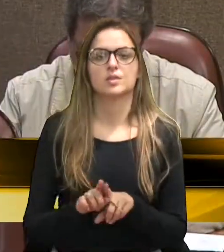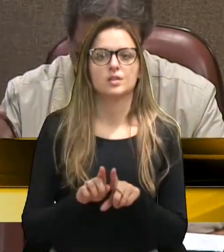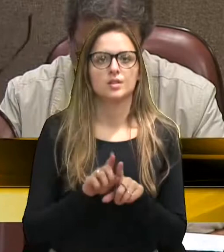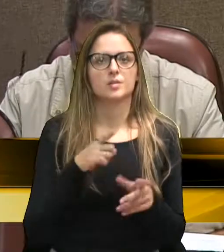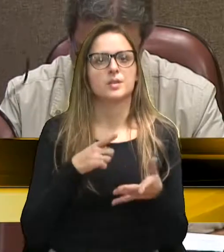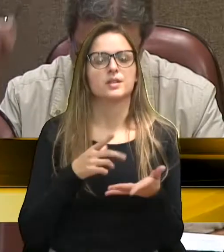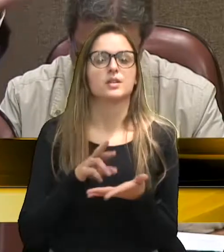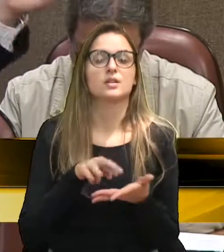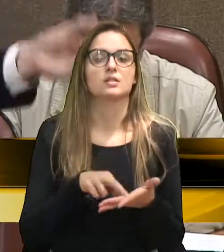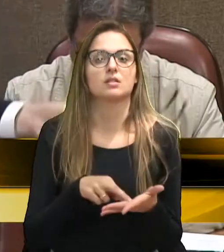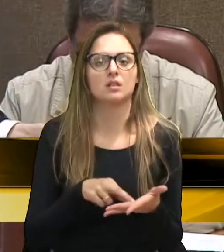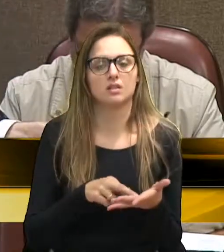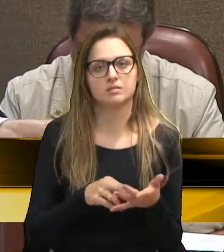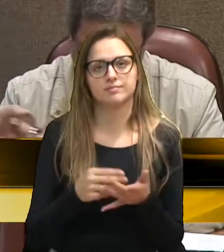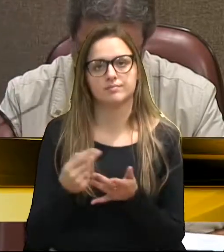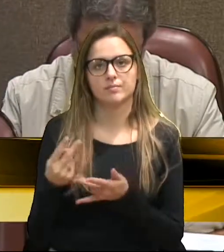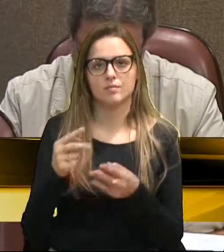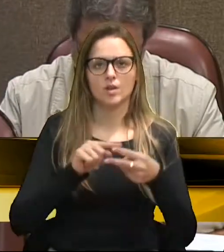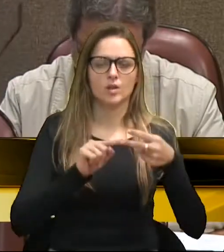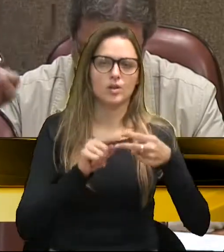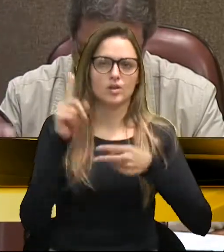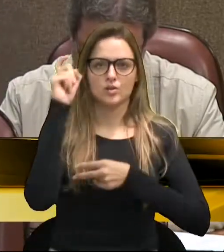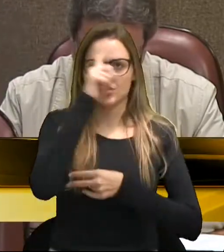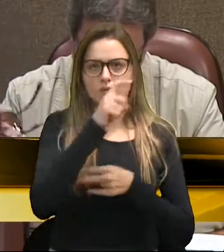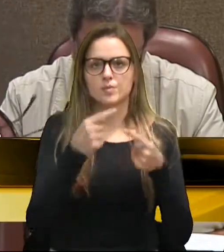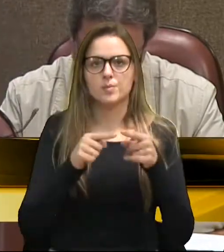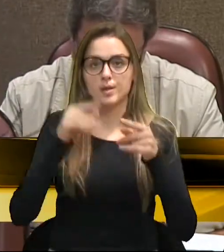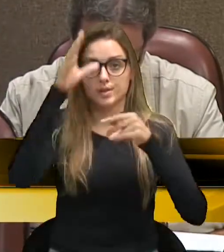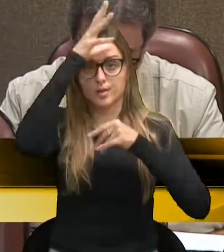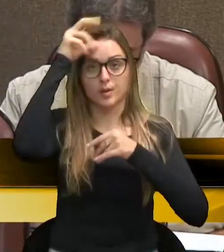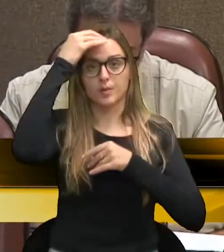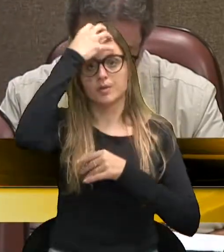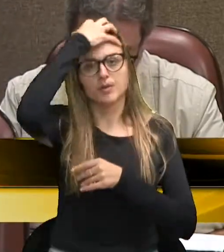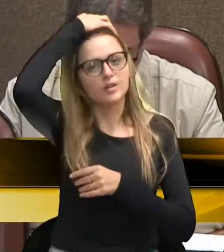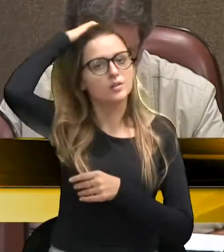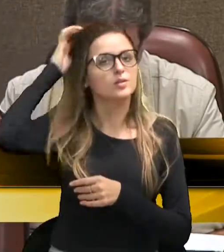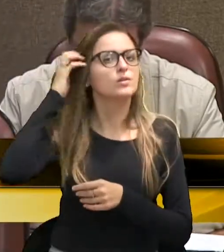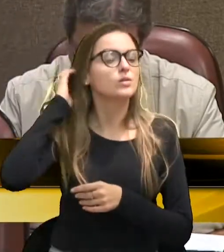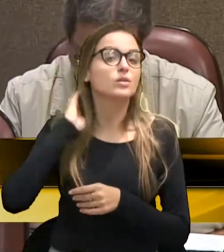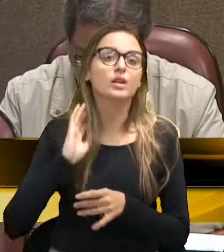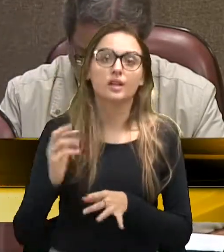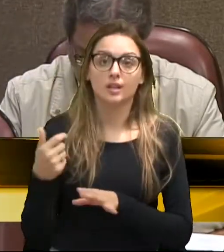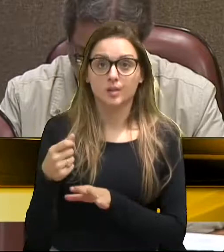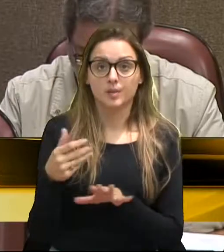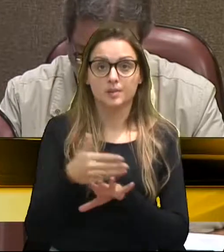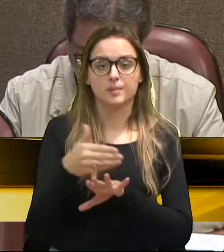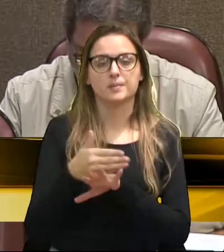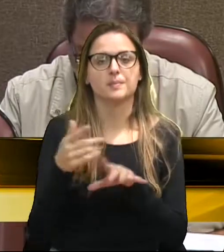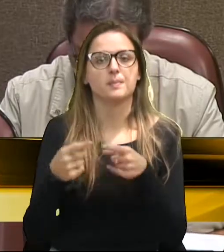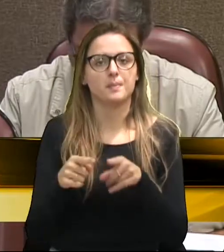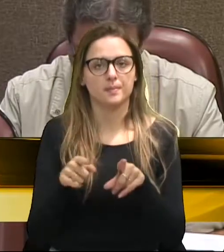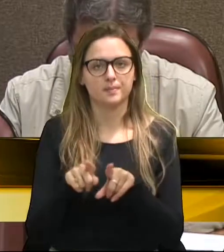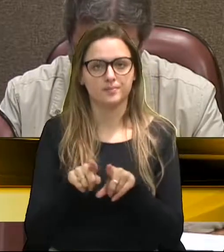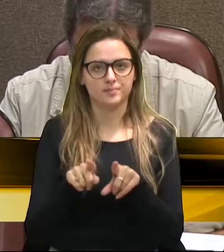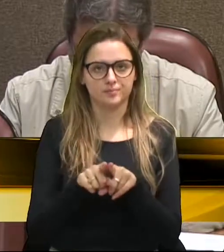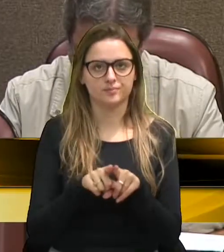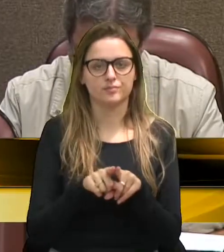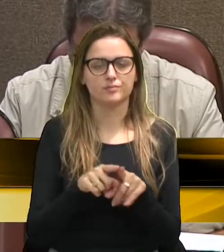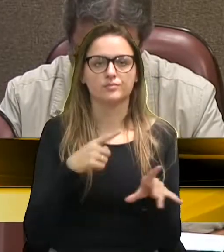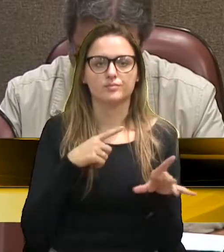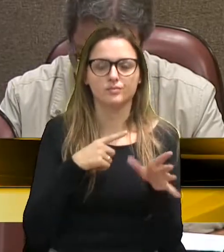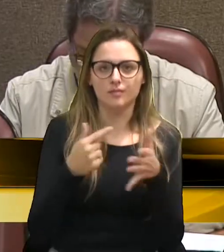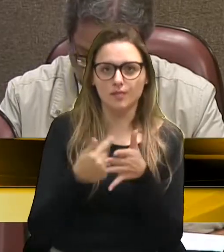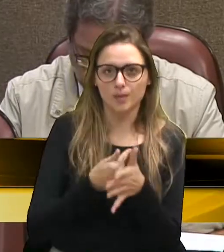também. Decisões difíceis, mas que o município vai ter que enfrentar. Por fim, presidente, também nos foi